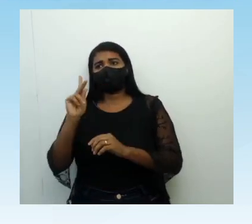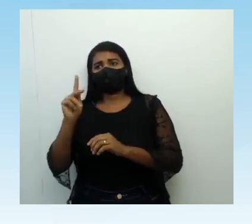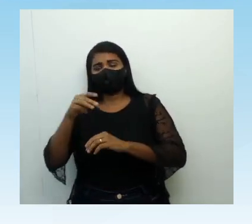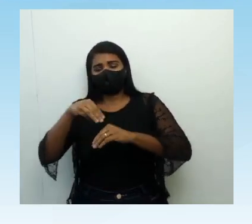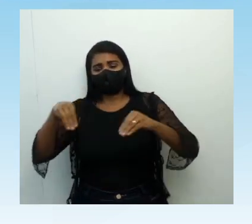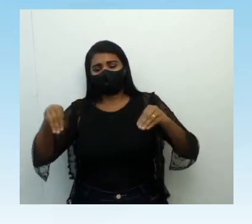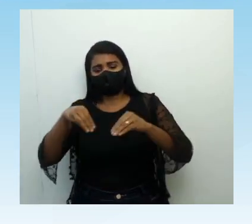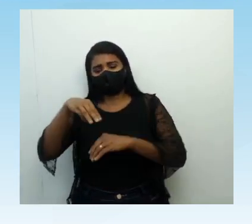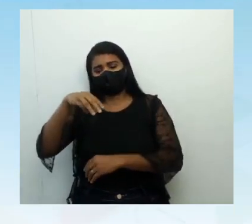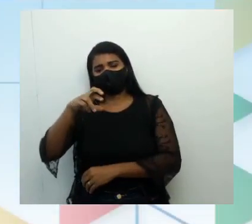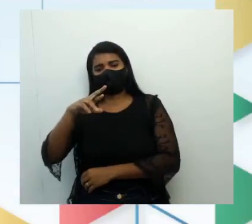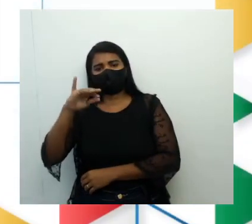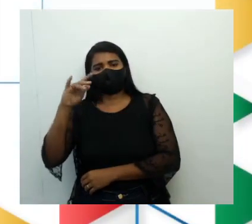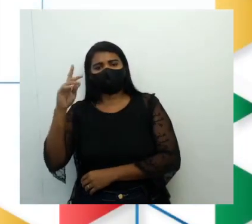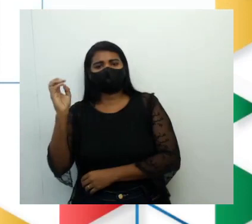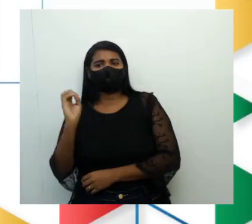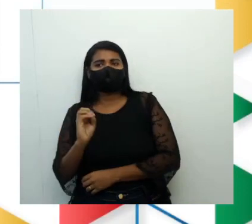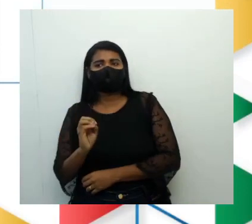marinhos. Com